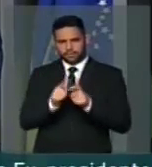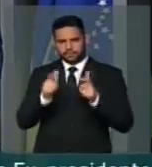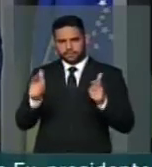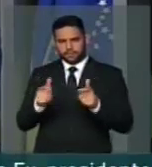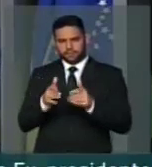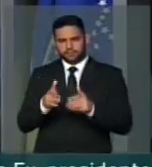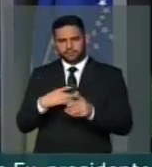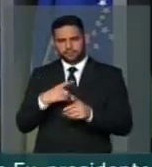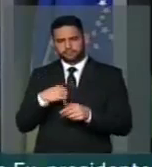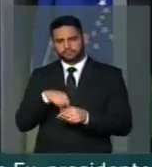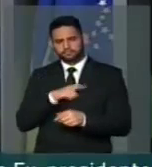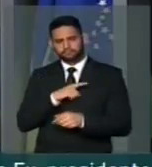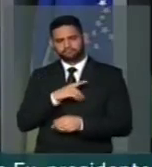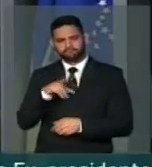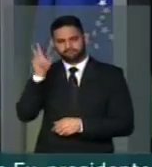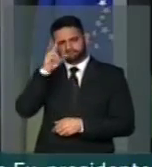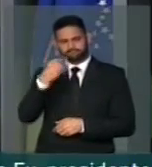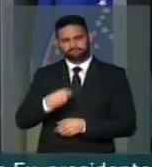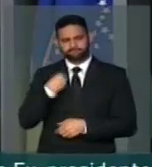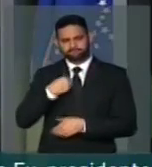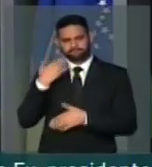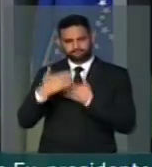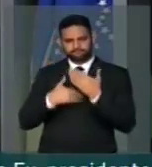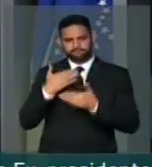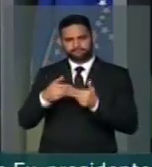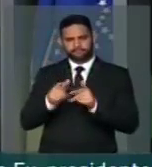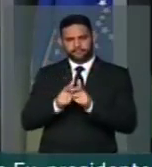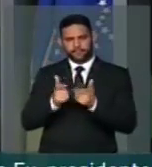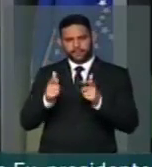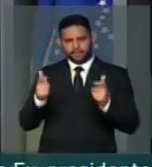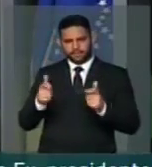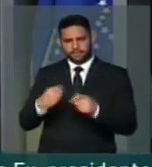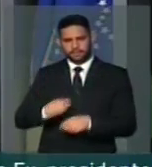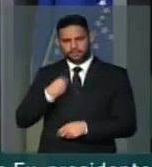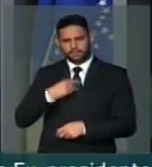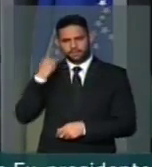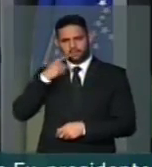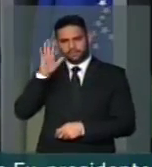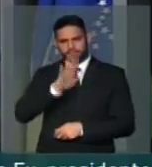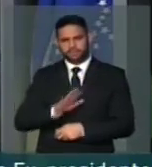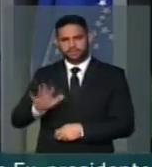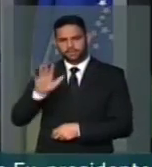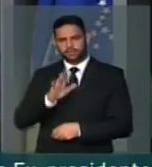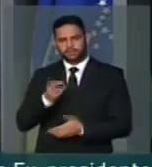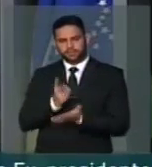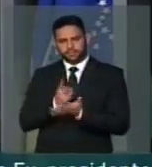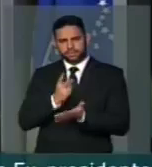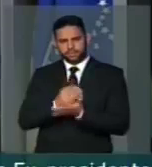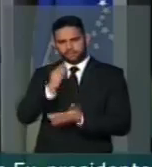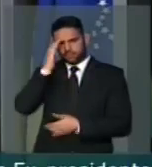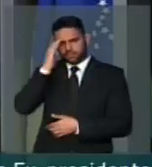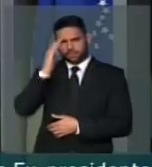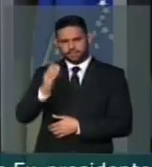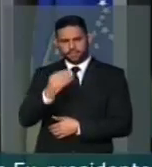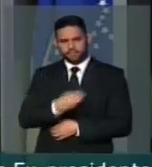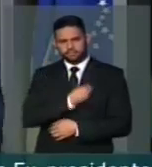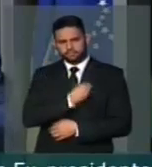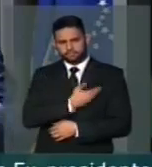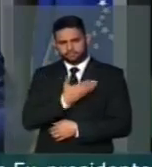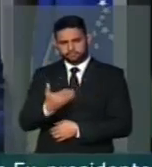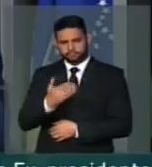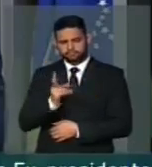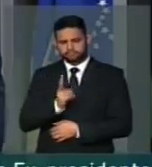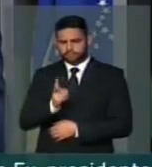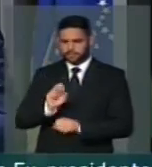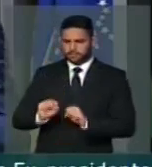sua caminhada e o tanto que ele galgou e o tanto que ele cresceu na vida política nacional. Sempre com respeito e com dignidade, sempre